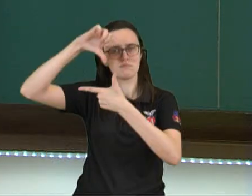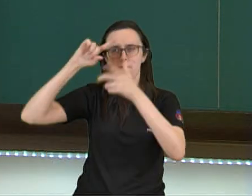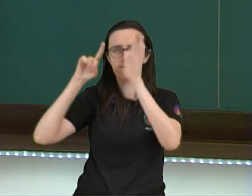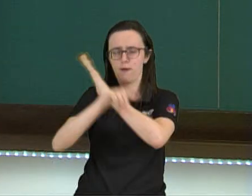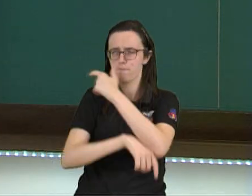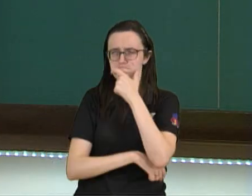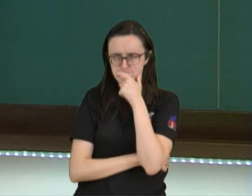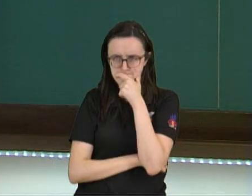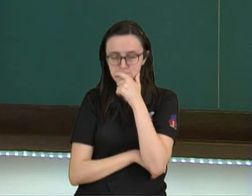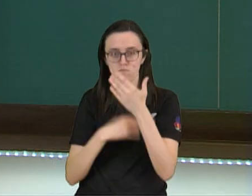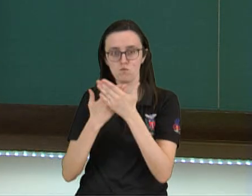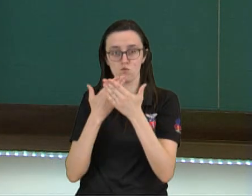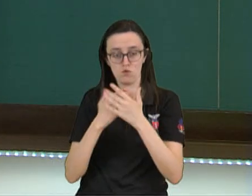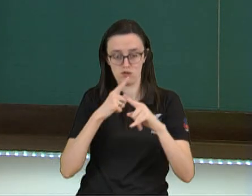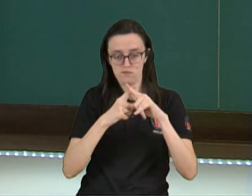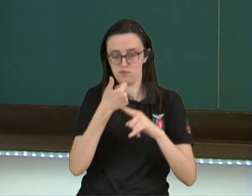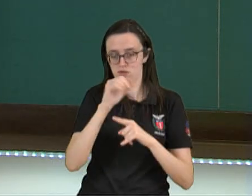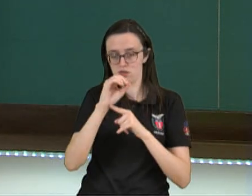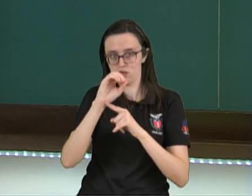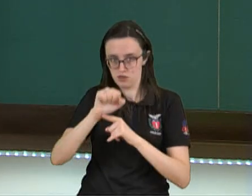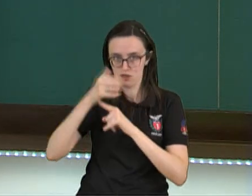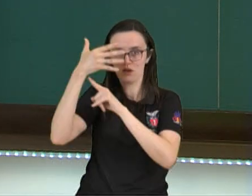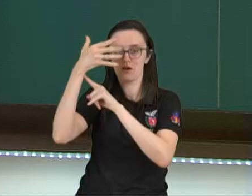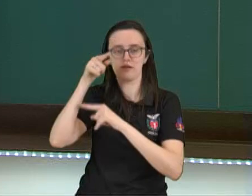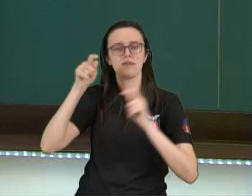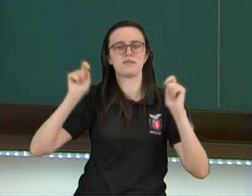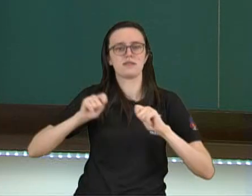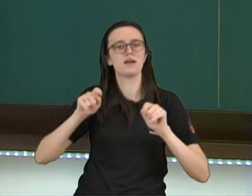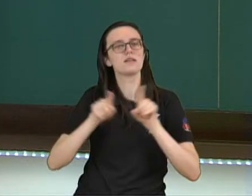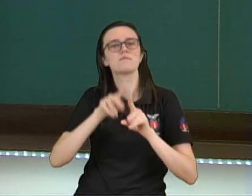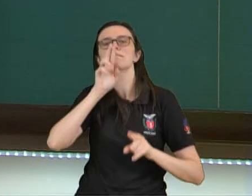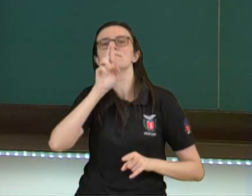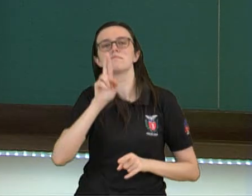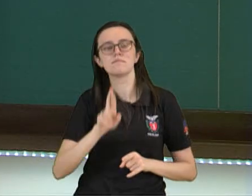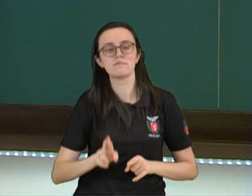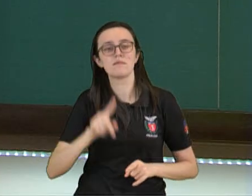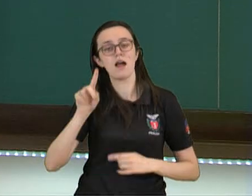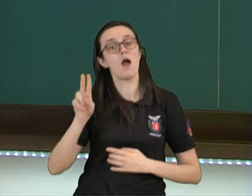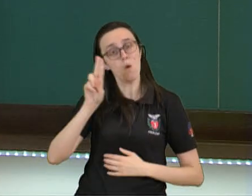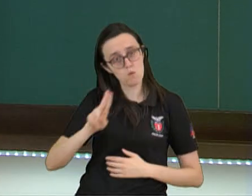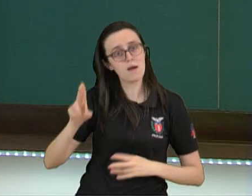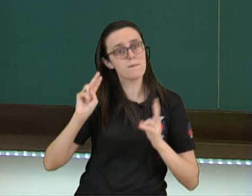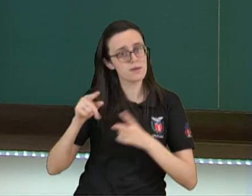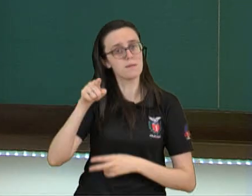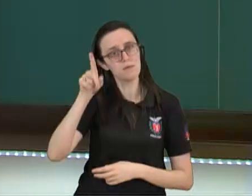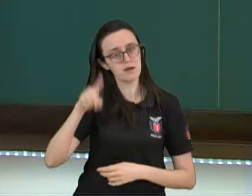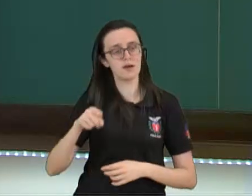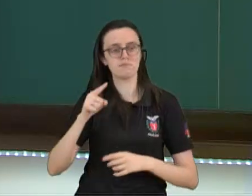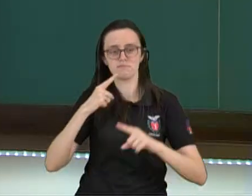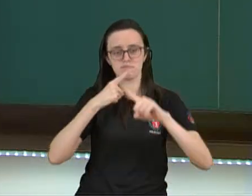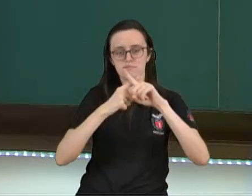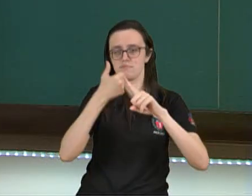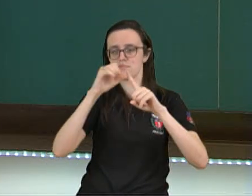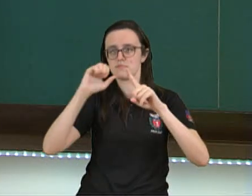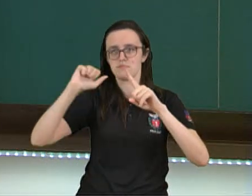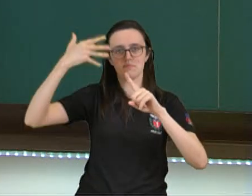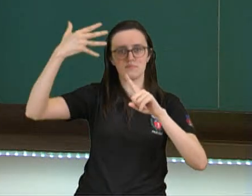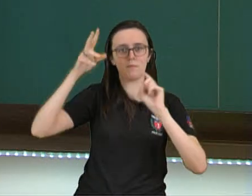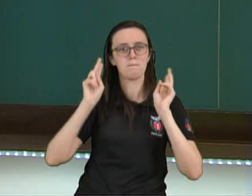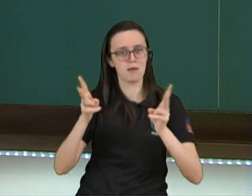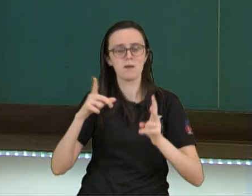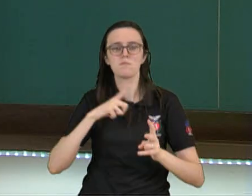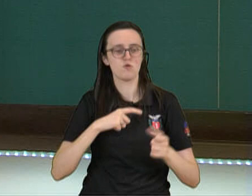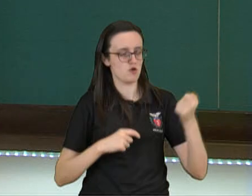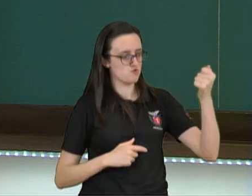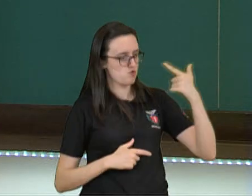onde a notação científica se encaixa, bem como resolvemos usando essa notação científica, né? Então, trabalhamos a distância